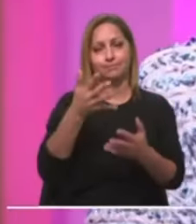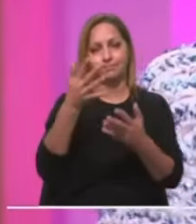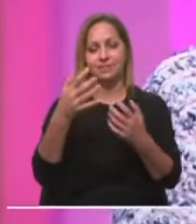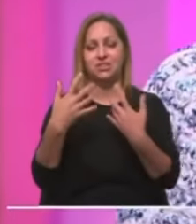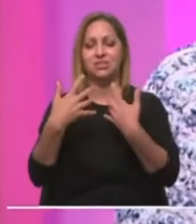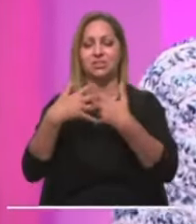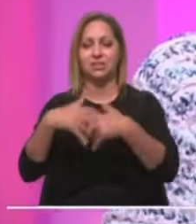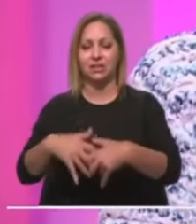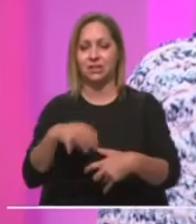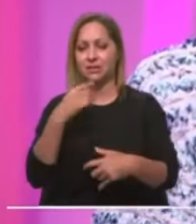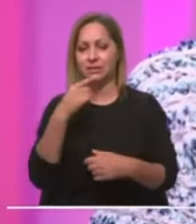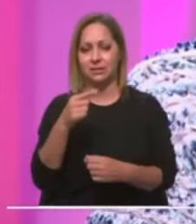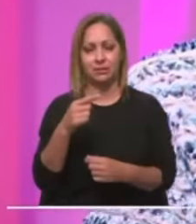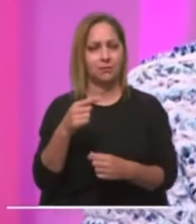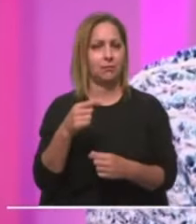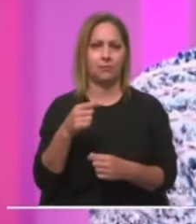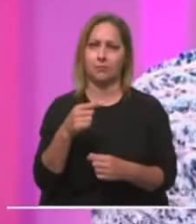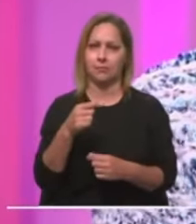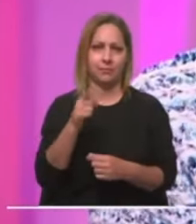disse minha filha são há vários casos Não Há Nada a fazer